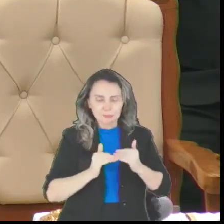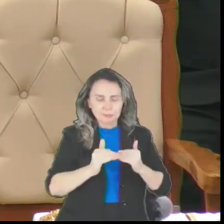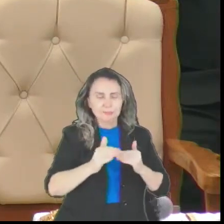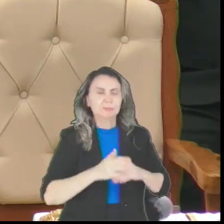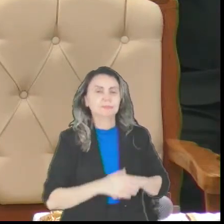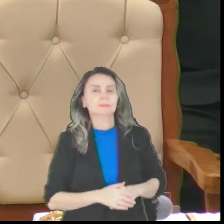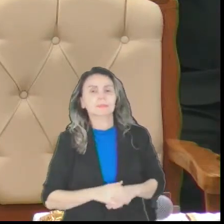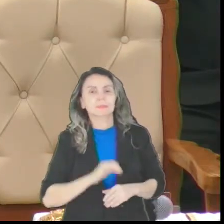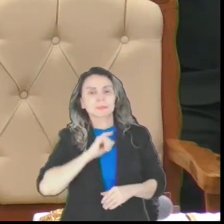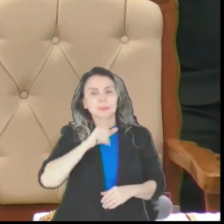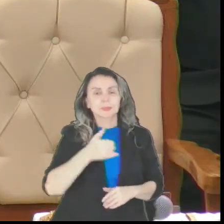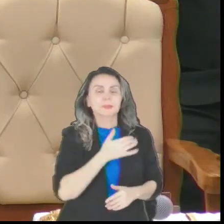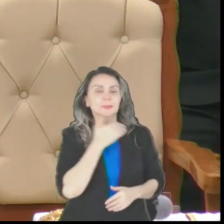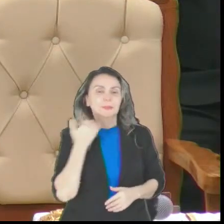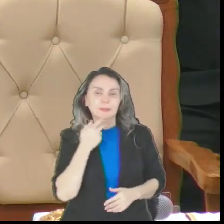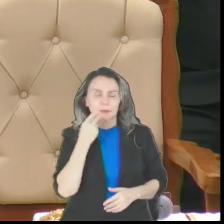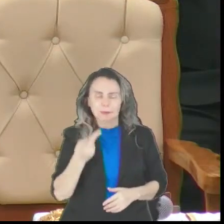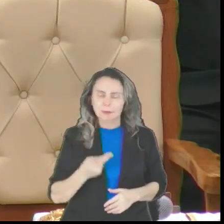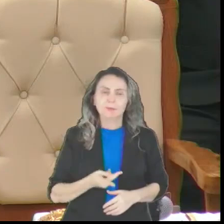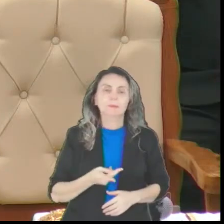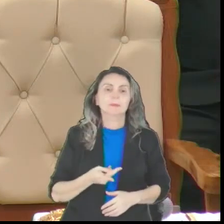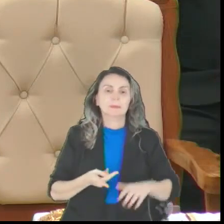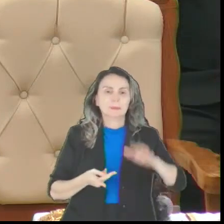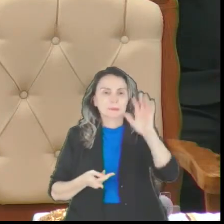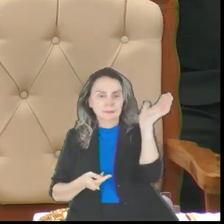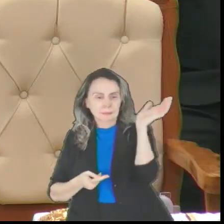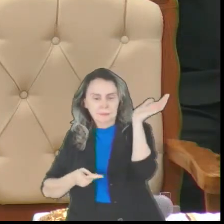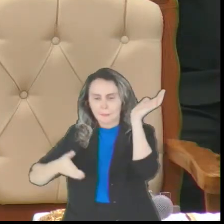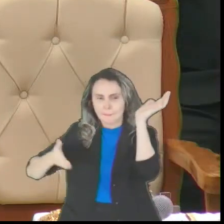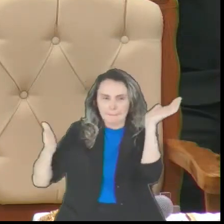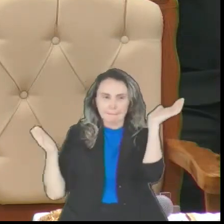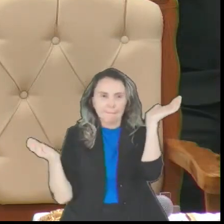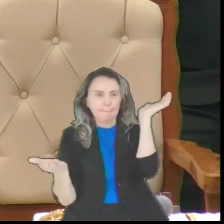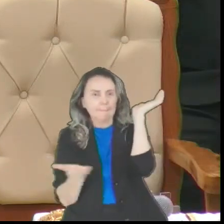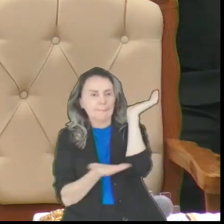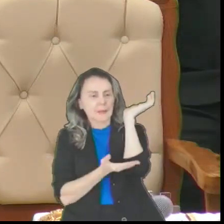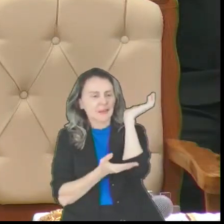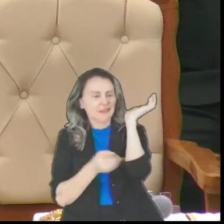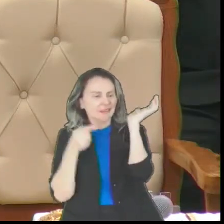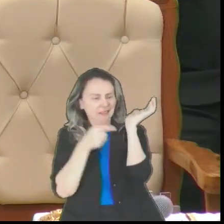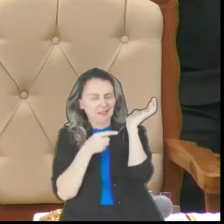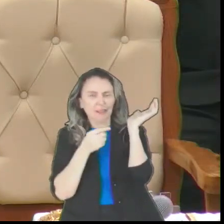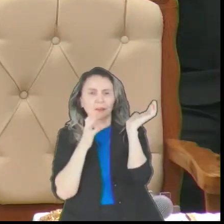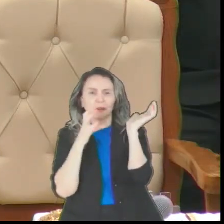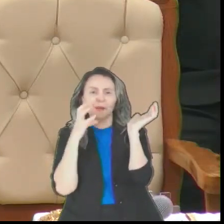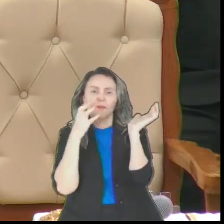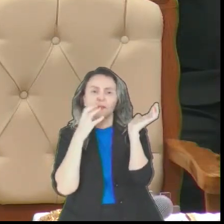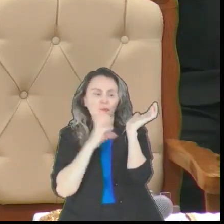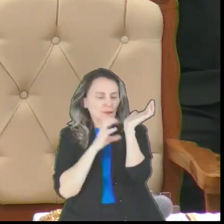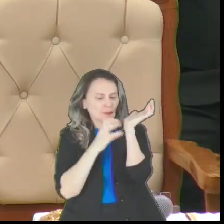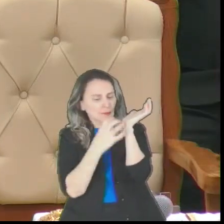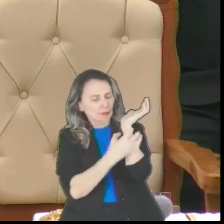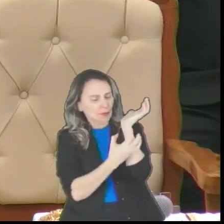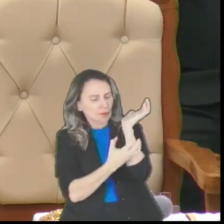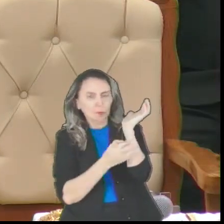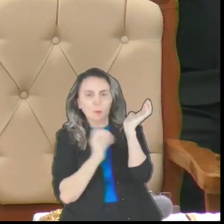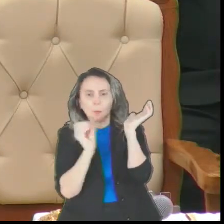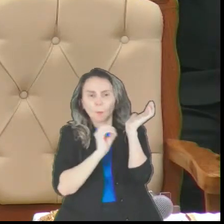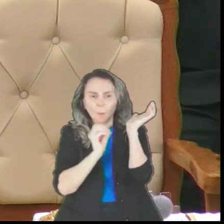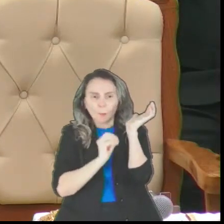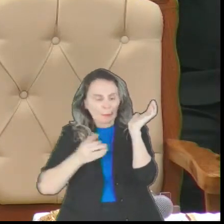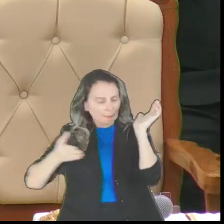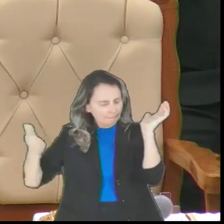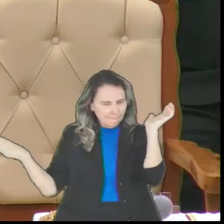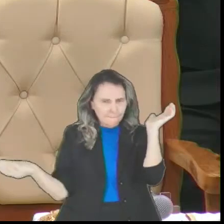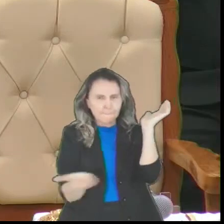está colocado na raiz das árvores, a árvore que não der bom fruto será cortada e lançada fora. Arrependei-vos